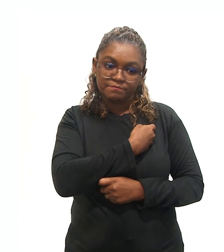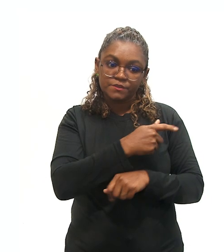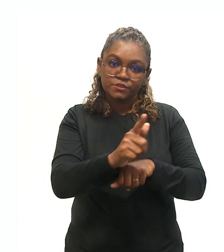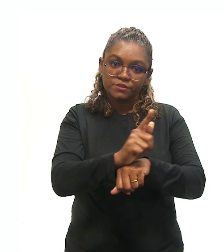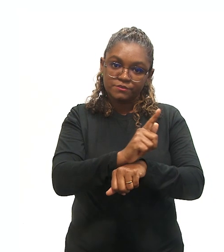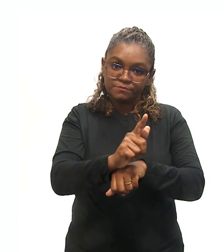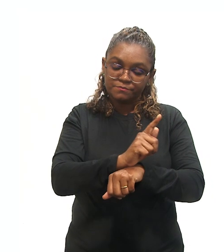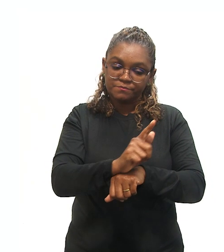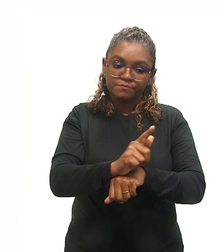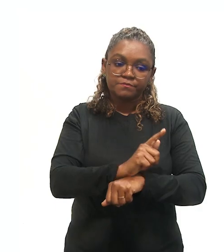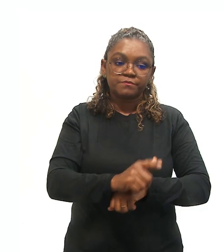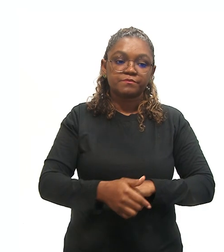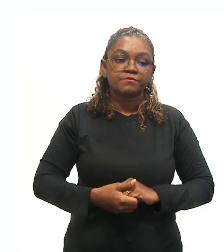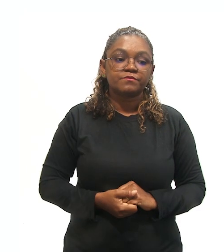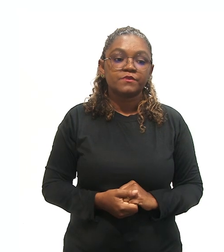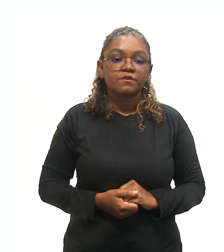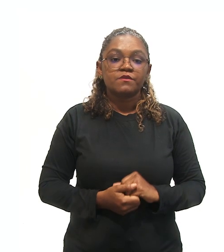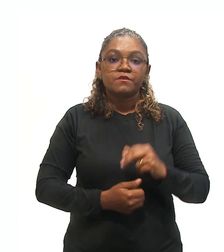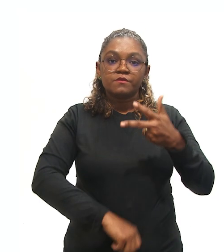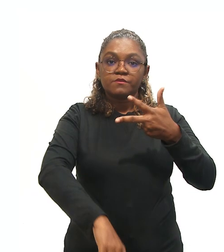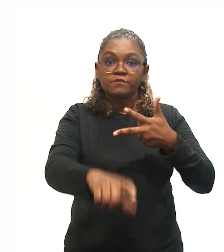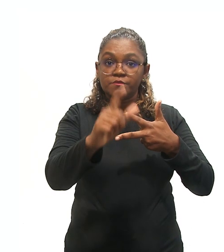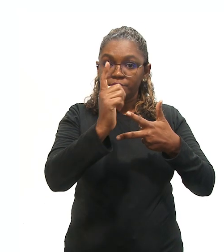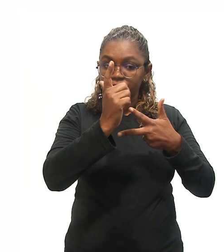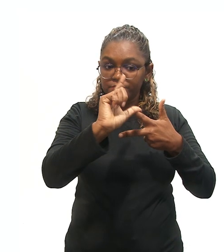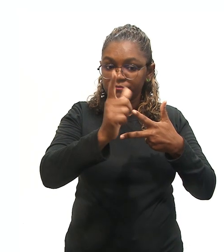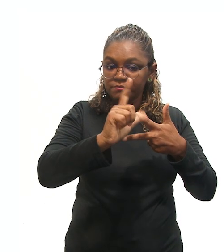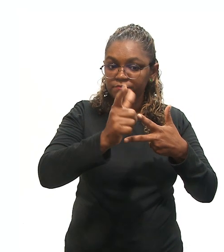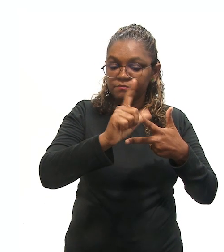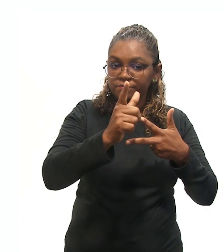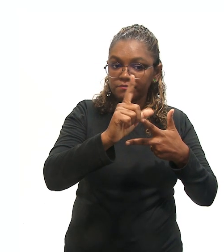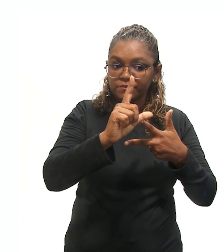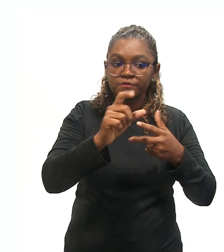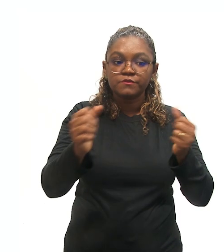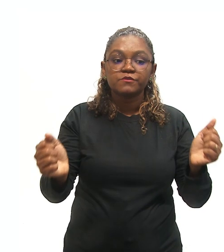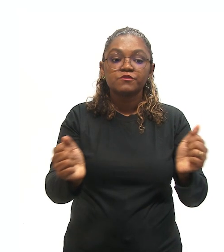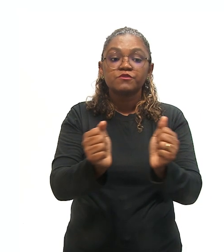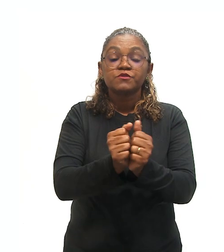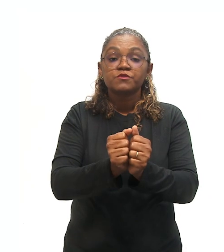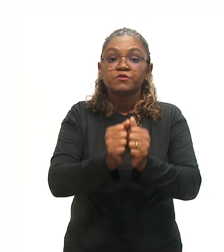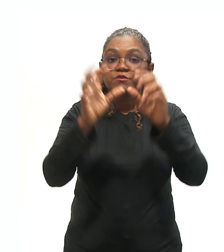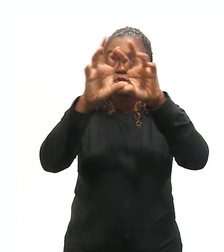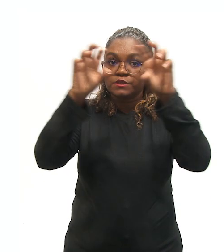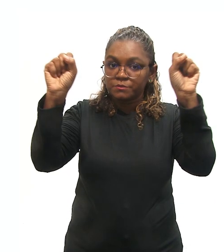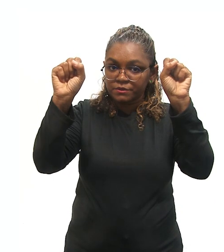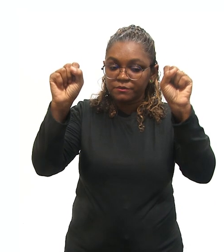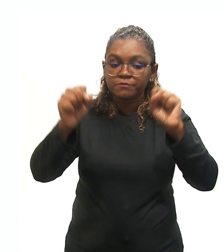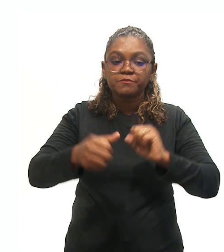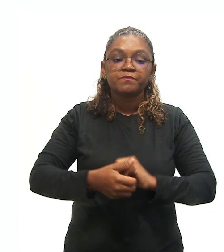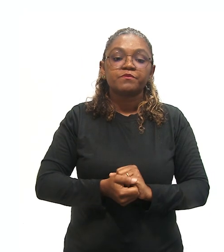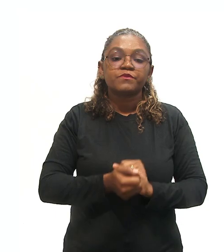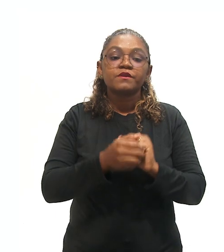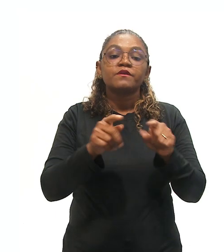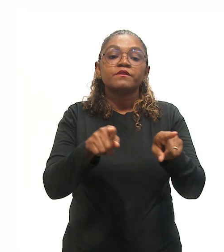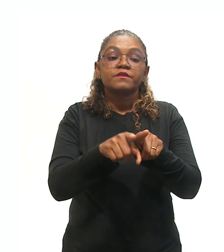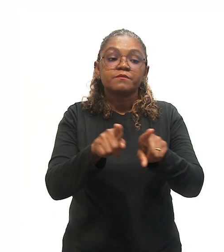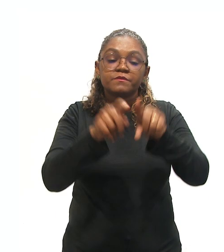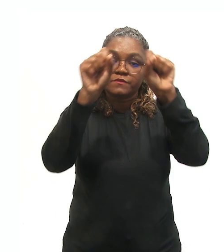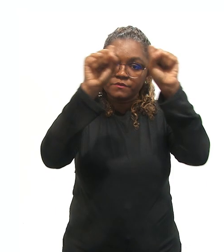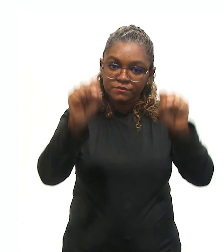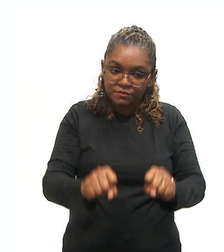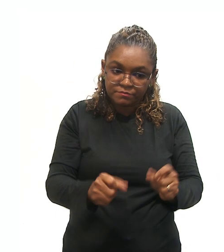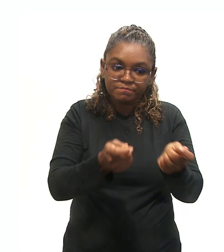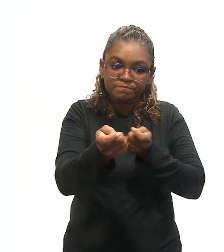ou com auxílio dos tribunais de contas e o sistema de controle interno de cada poder e do Ministério Público,